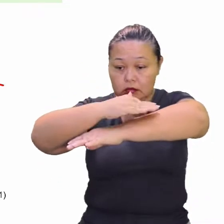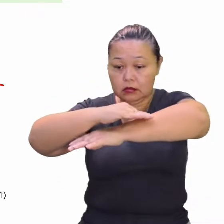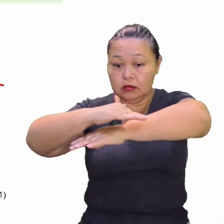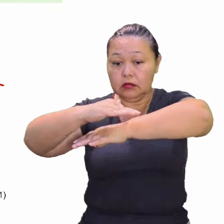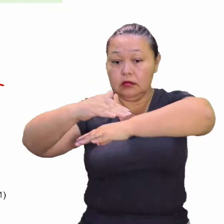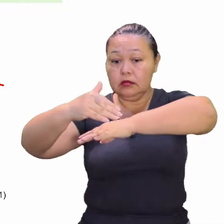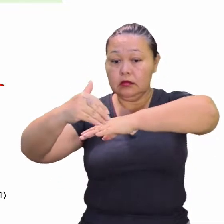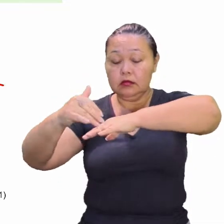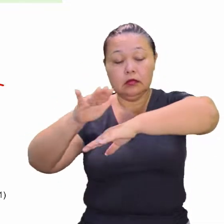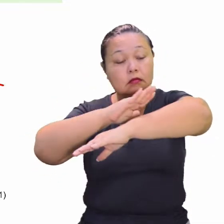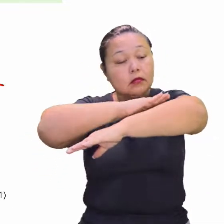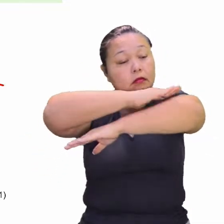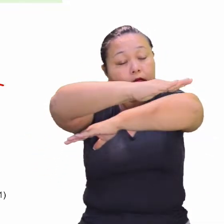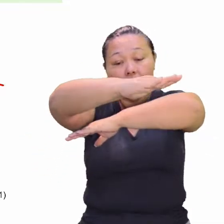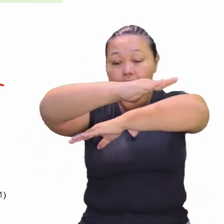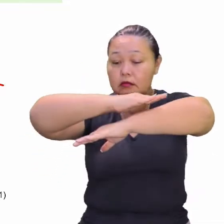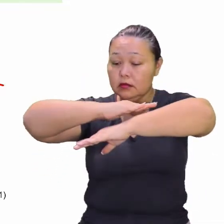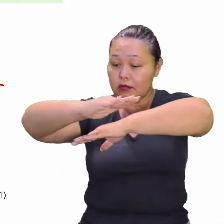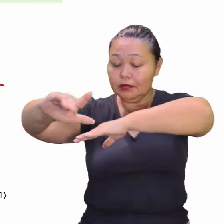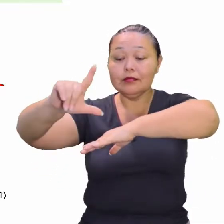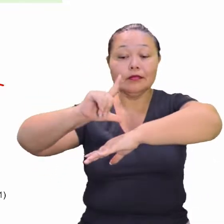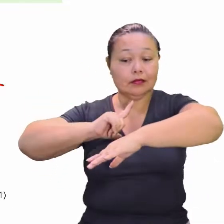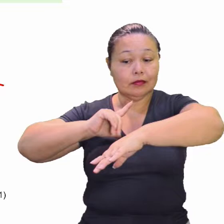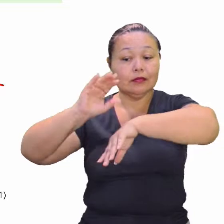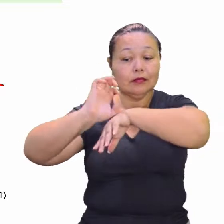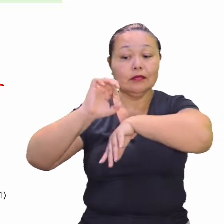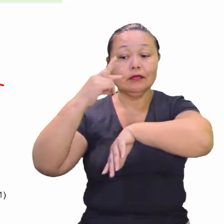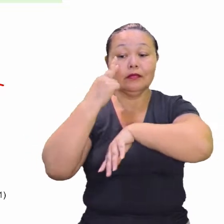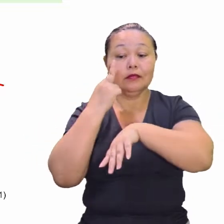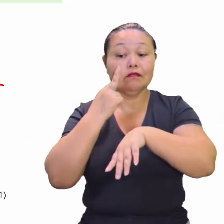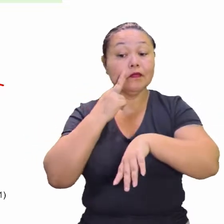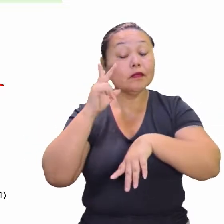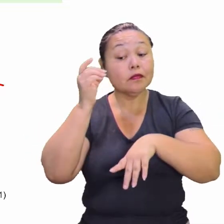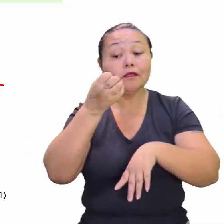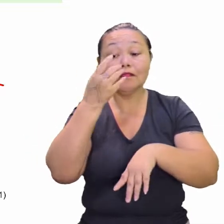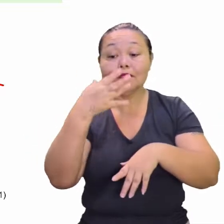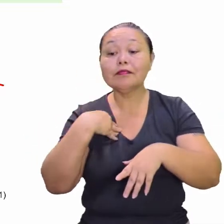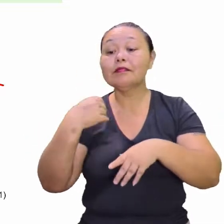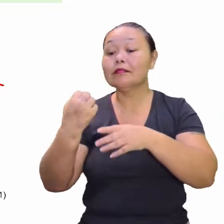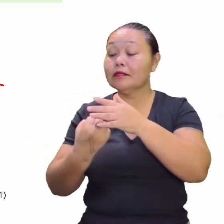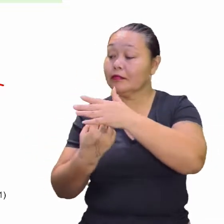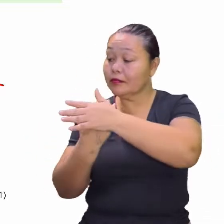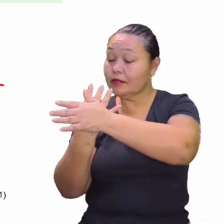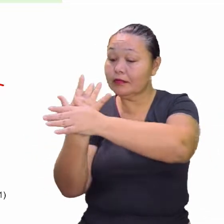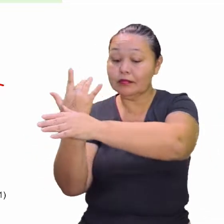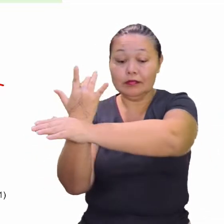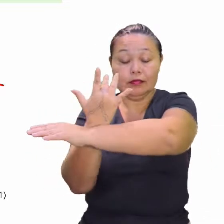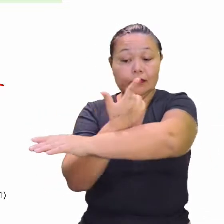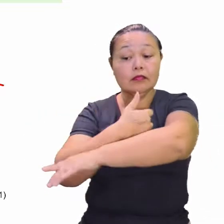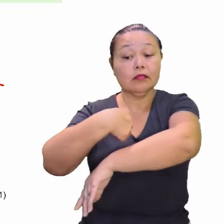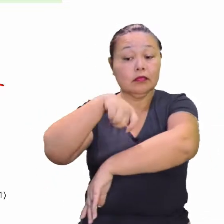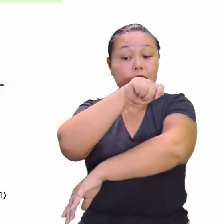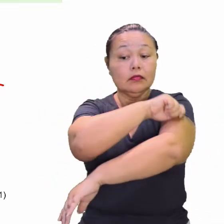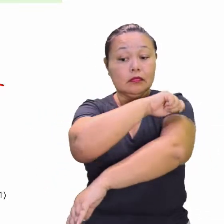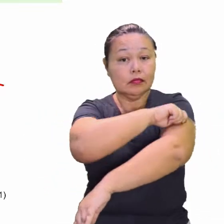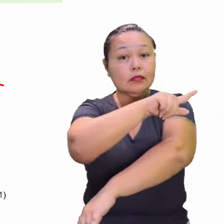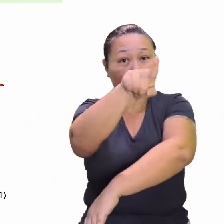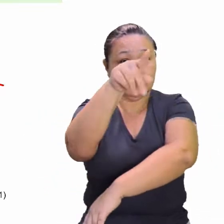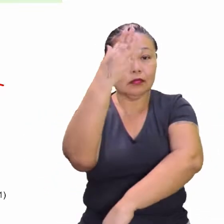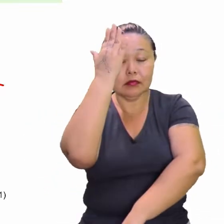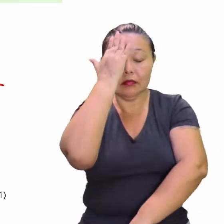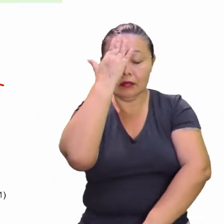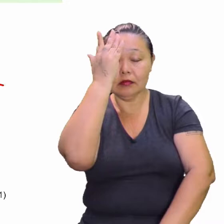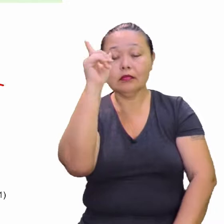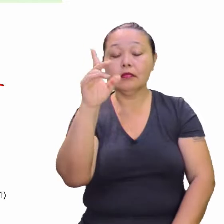a gente vai encontrar várias áreas planas aqui no estado de Rondônia, que é indicado para lavouras, né? Tem que lembrar o seguinte, o aluno lá do campo sabe